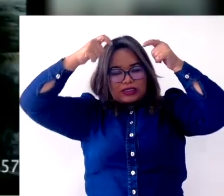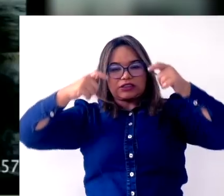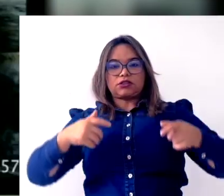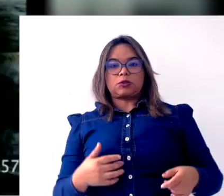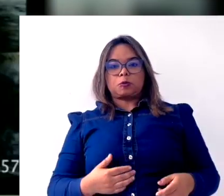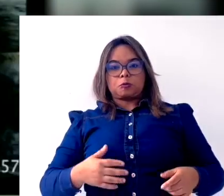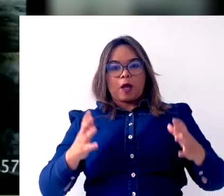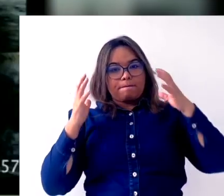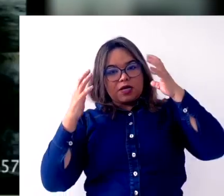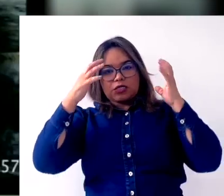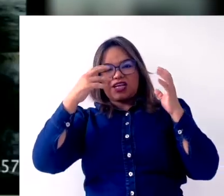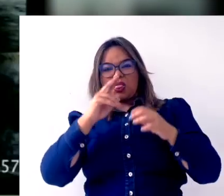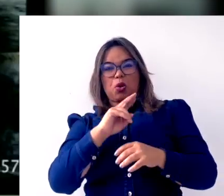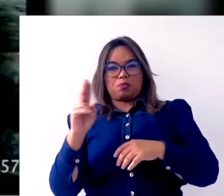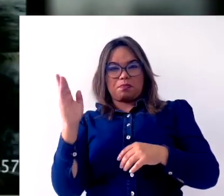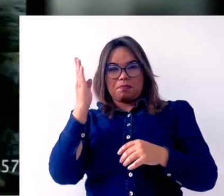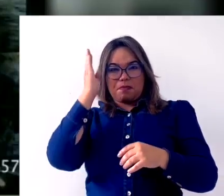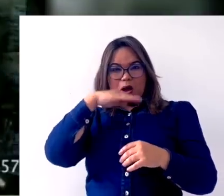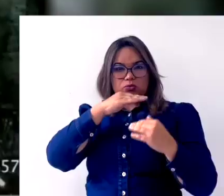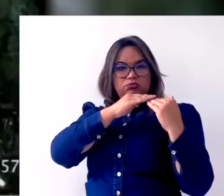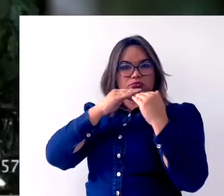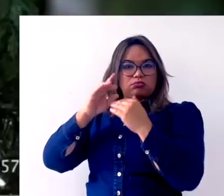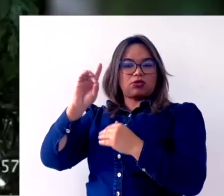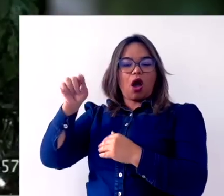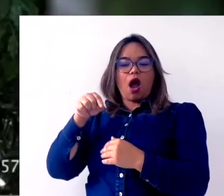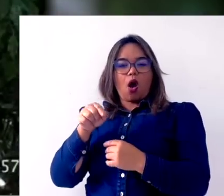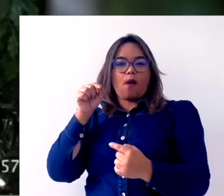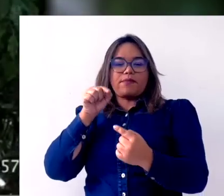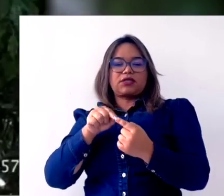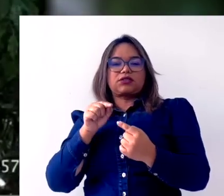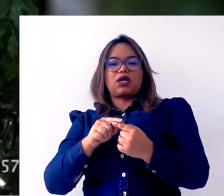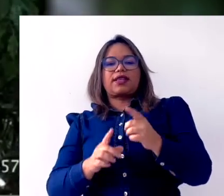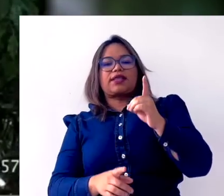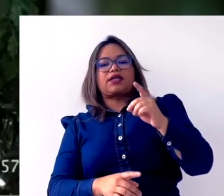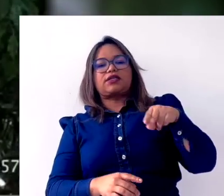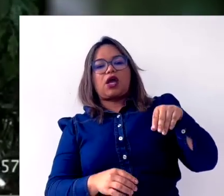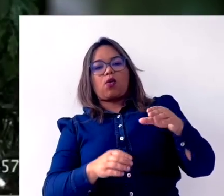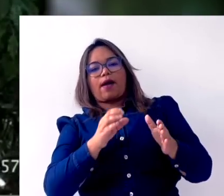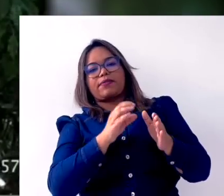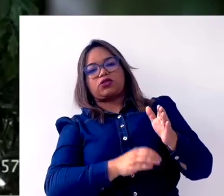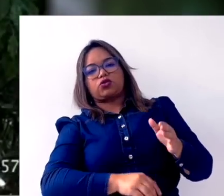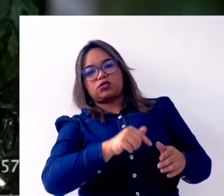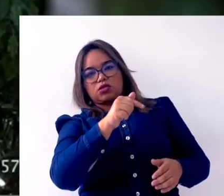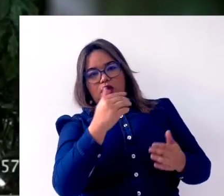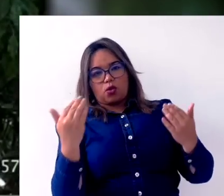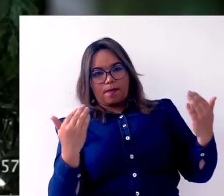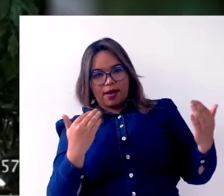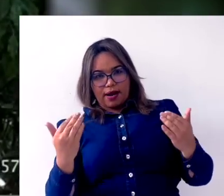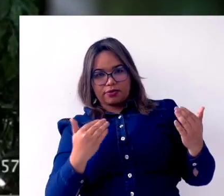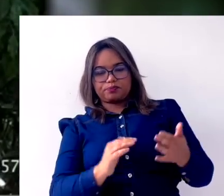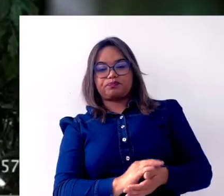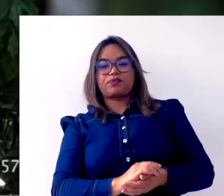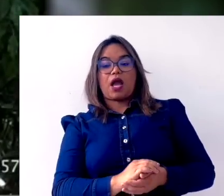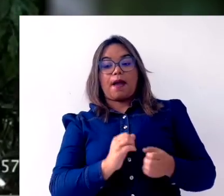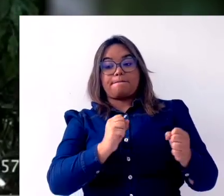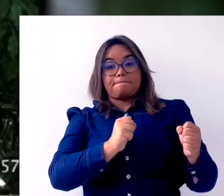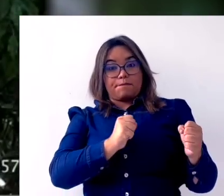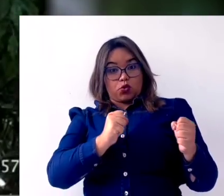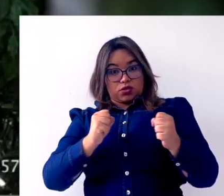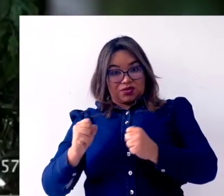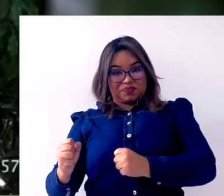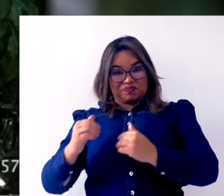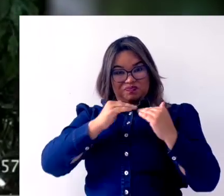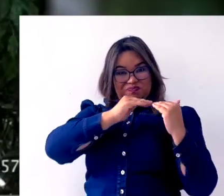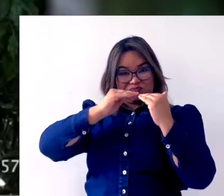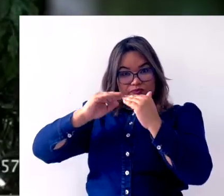o nome de blasfêmia. Aí está uma ligação com Daniel capítulo 7. Esse poder blasfemo que se